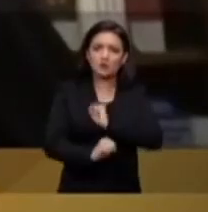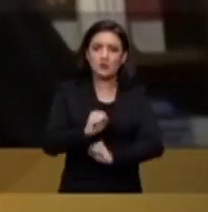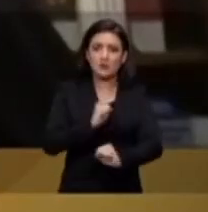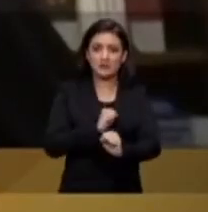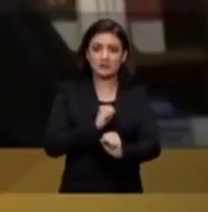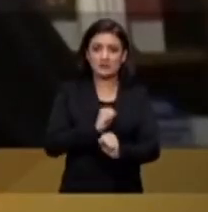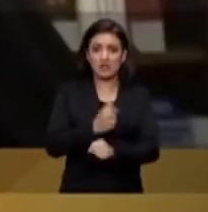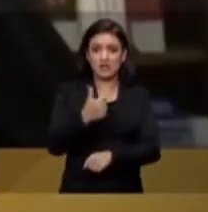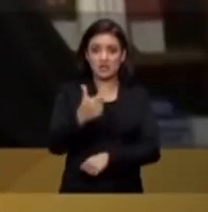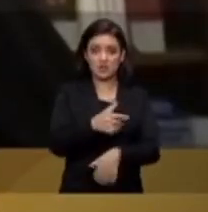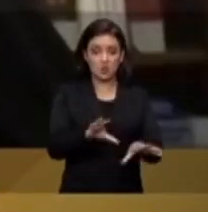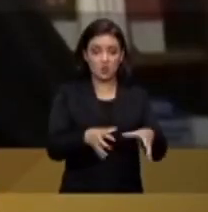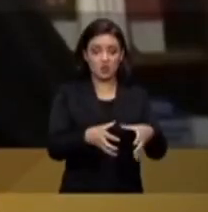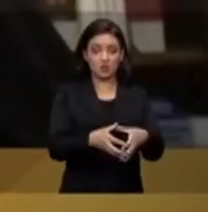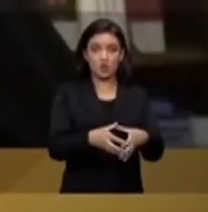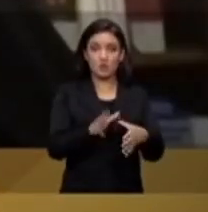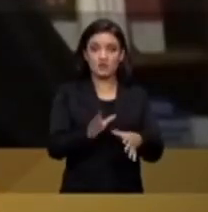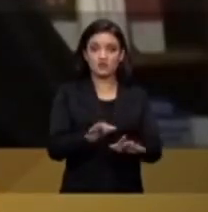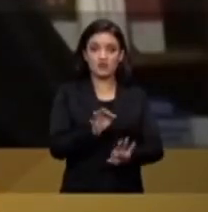turma julgou